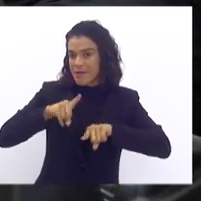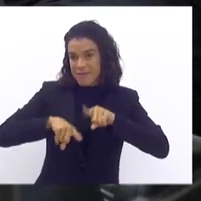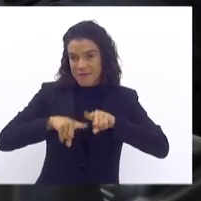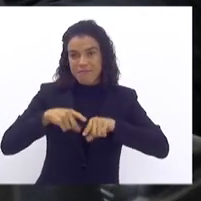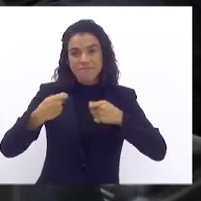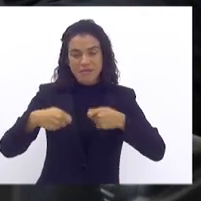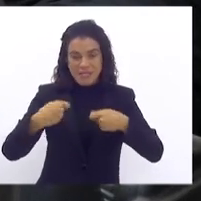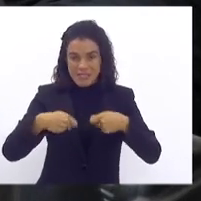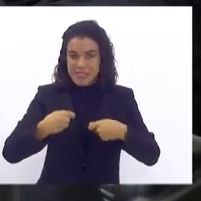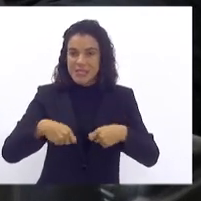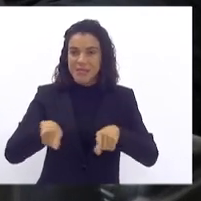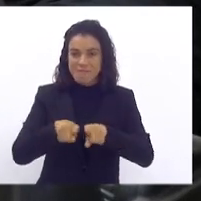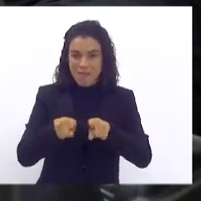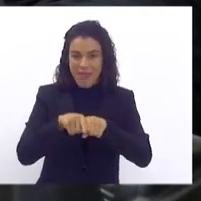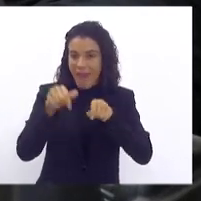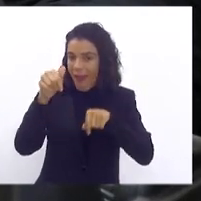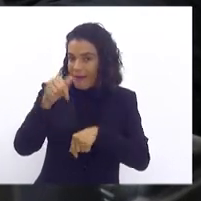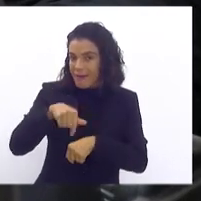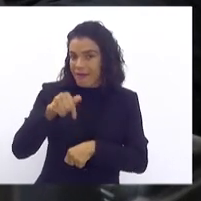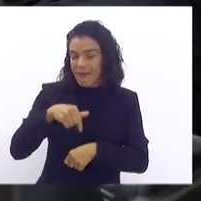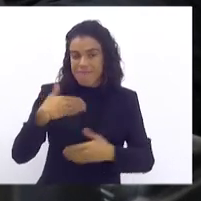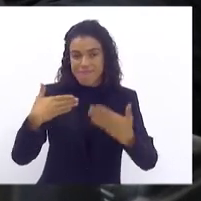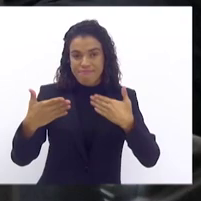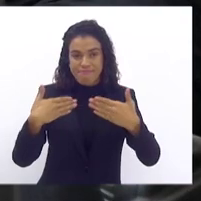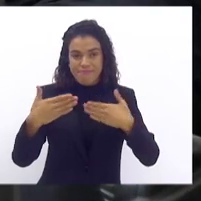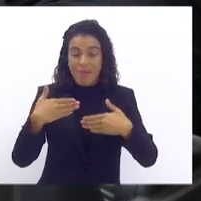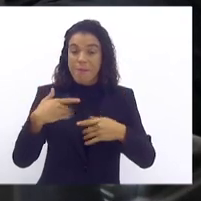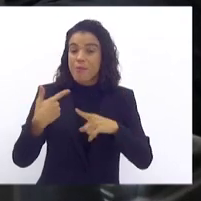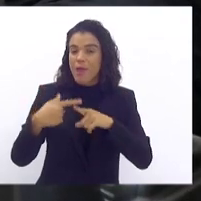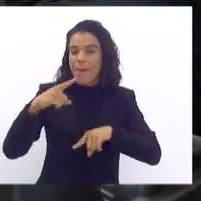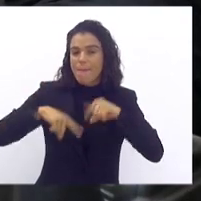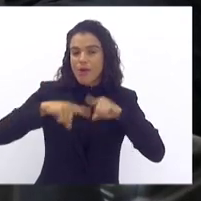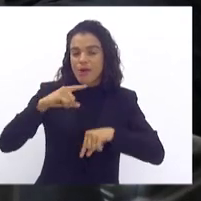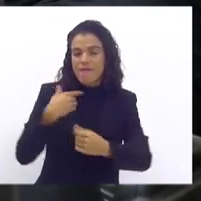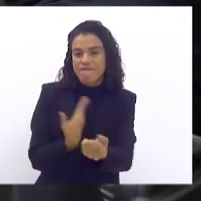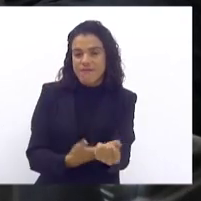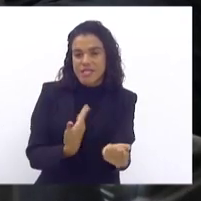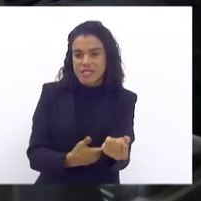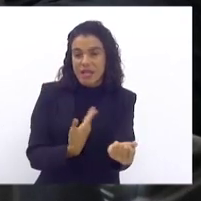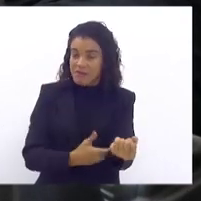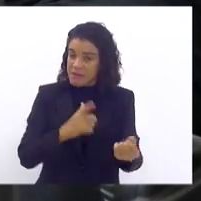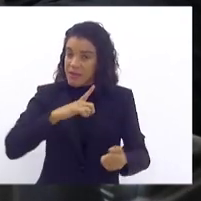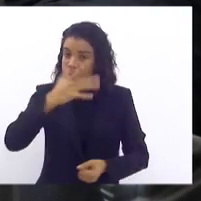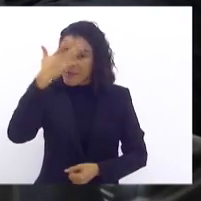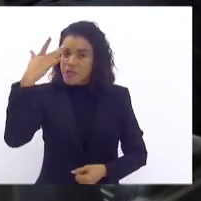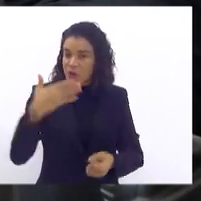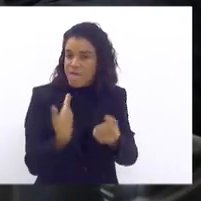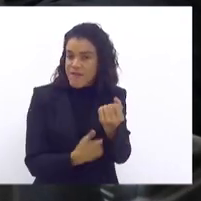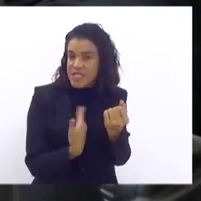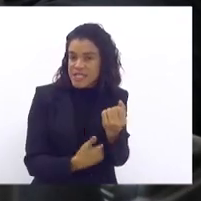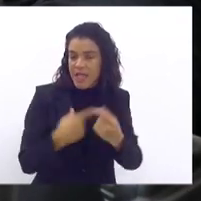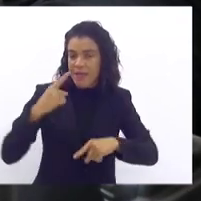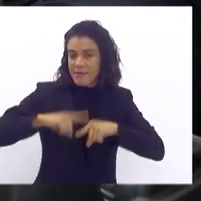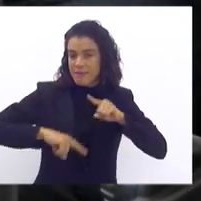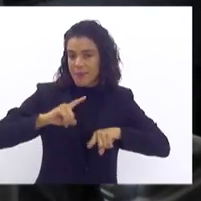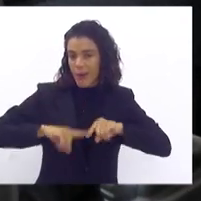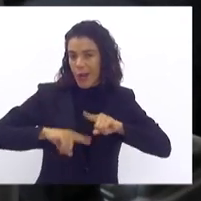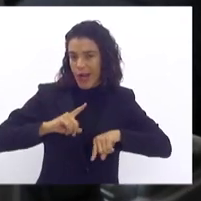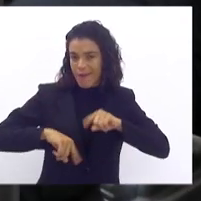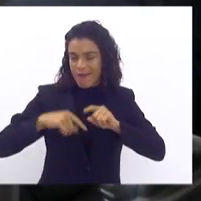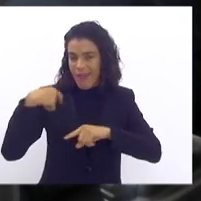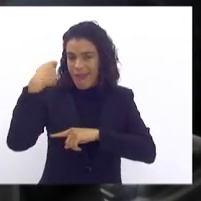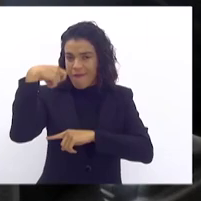para o debate público, né? A pornografia, ela vicia, né? Tem pessoas que são viciadas em pornografias,